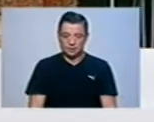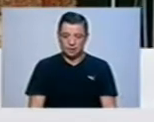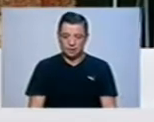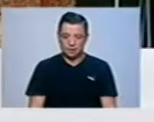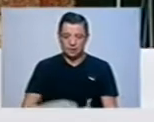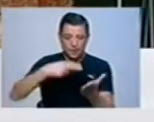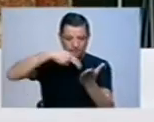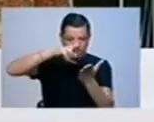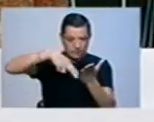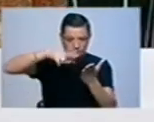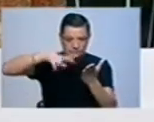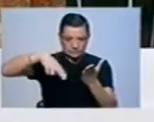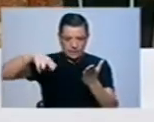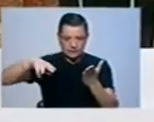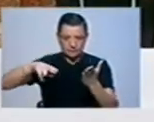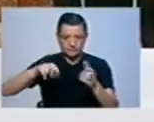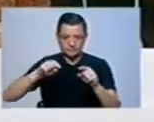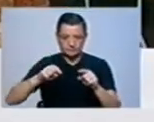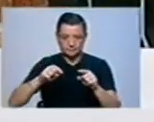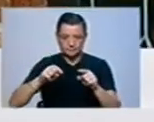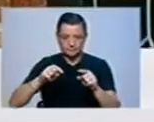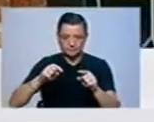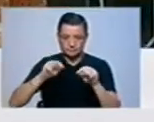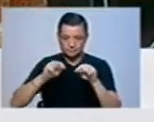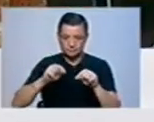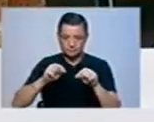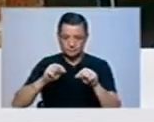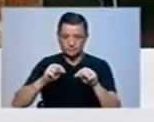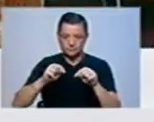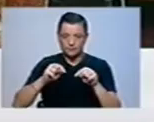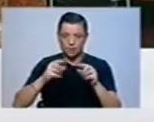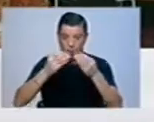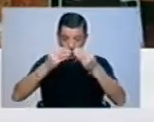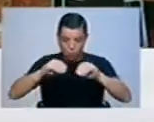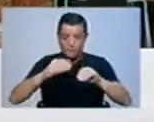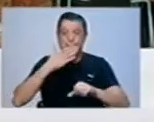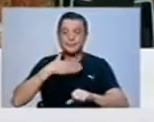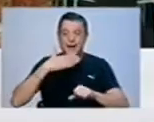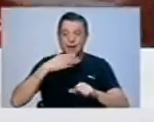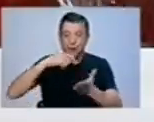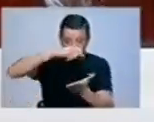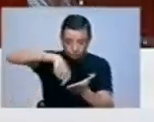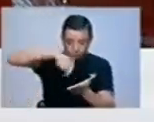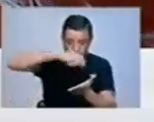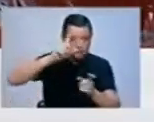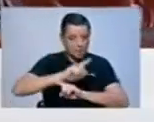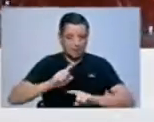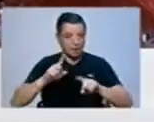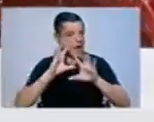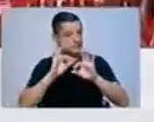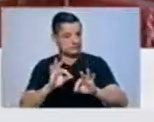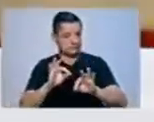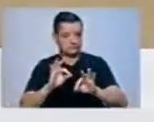vários pincéis. Olha como fica. A clara não é batida, ela não. É misturada logo, imediatamente. Exatamente. Olha aqui como